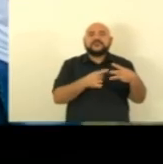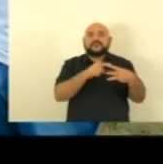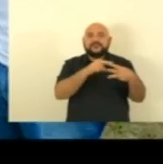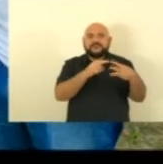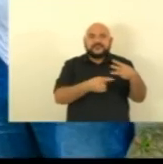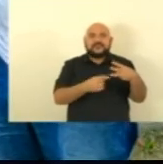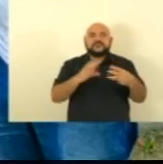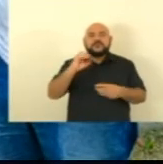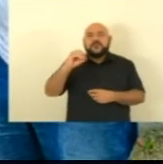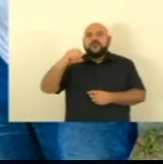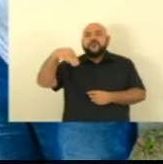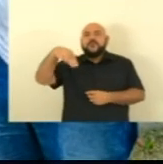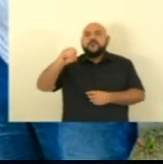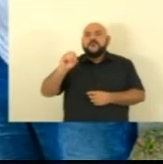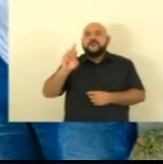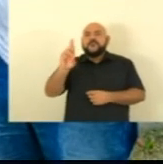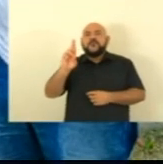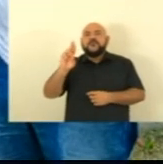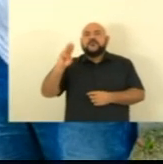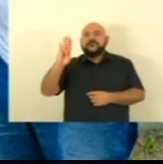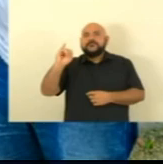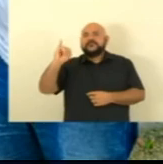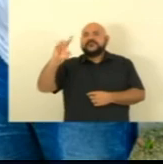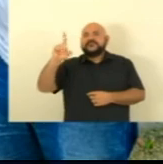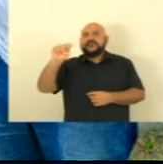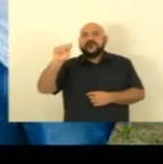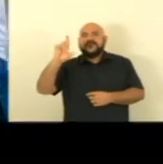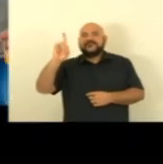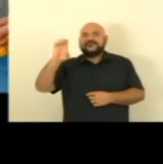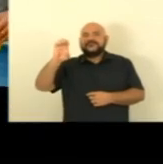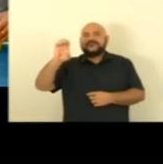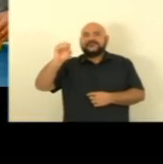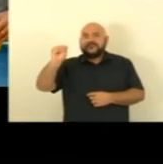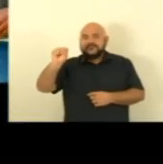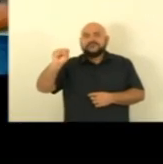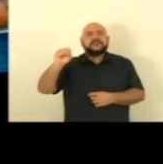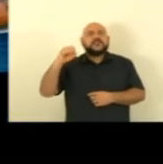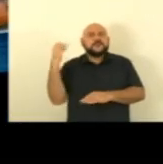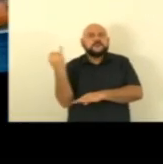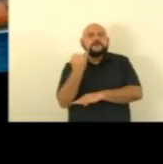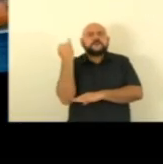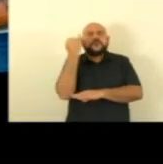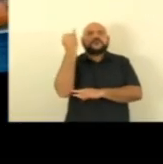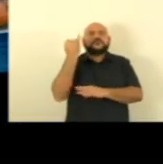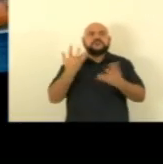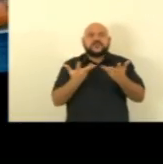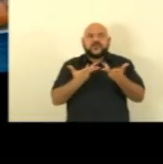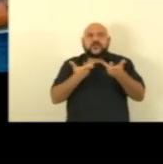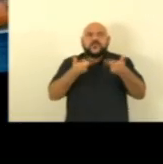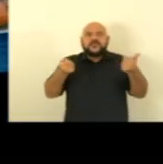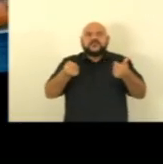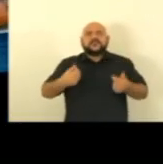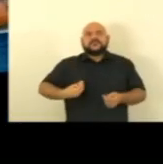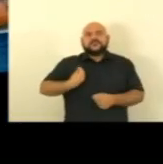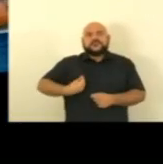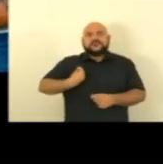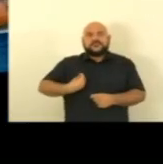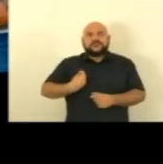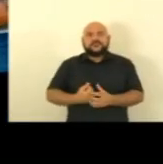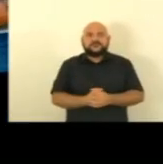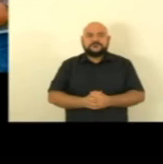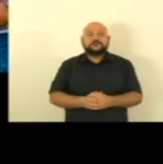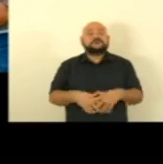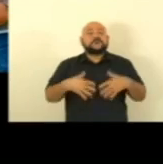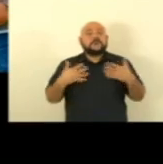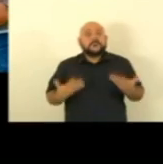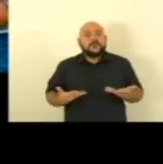que são importantíssimas para a qualidade de vida. E eu tomei a liberdade